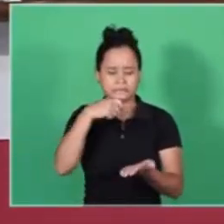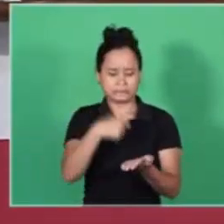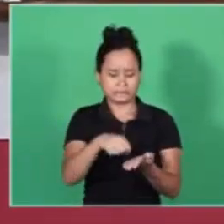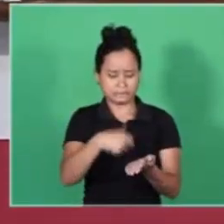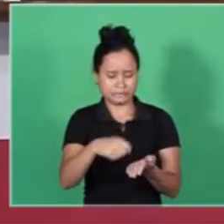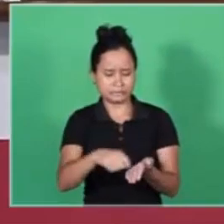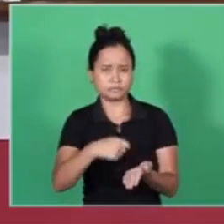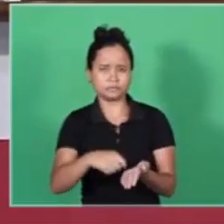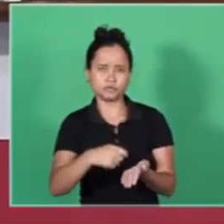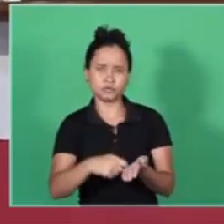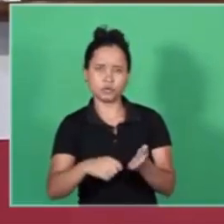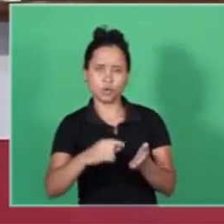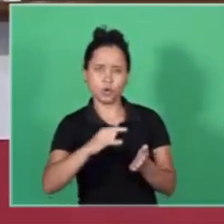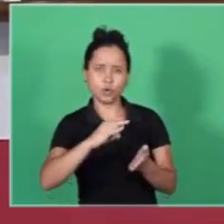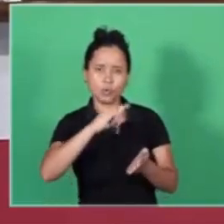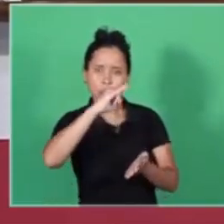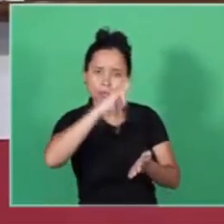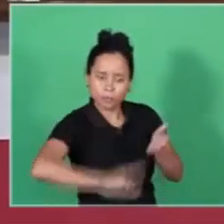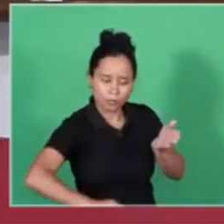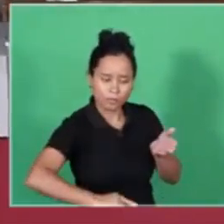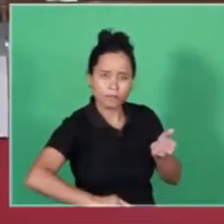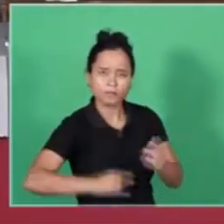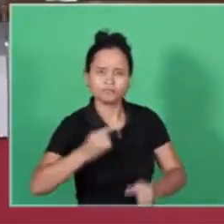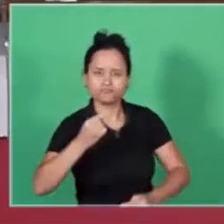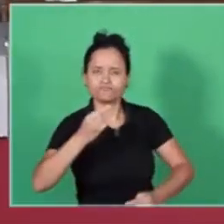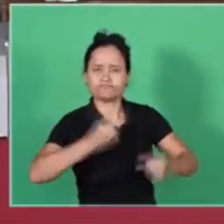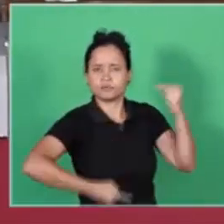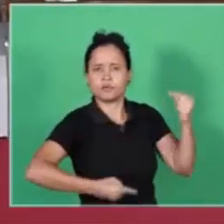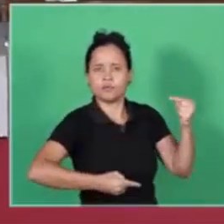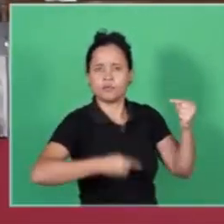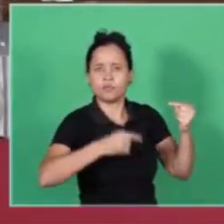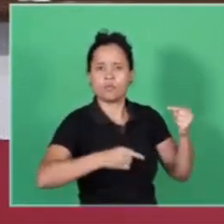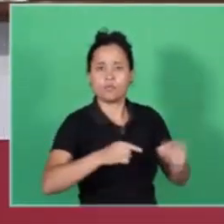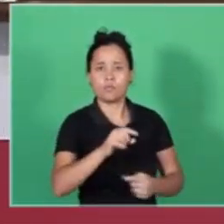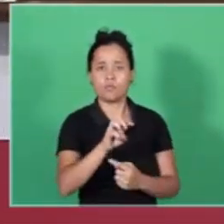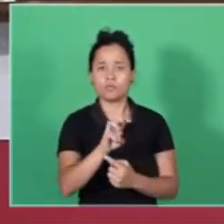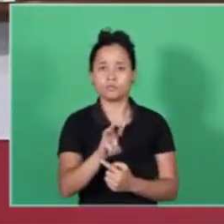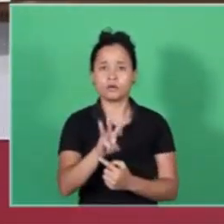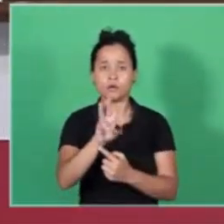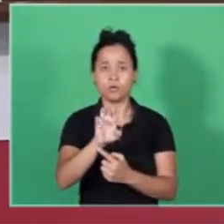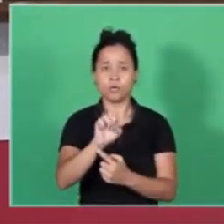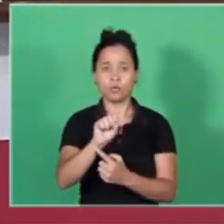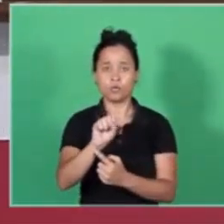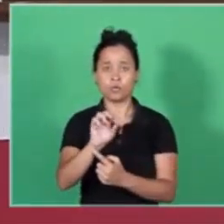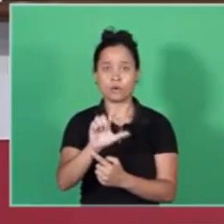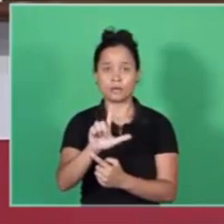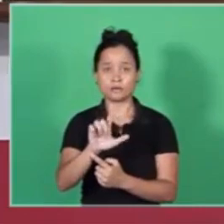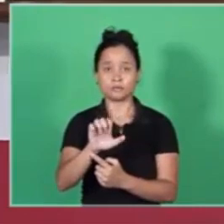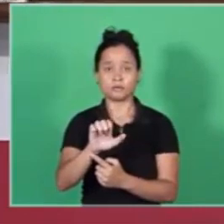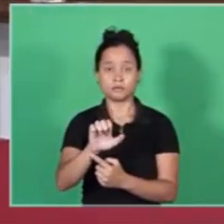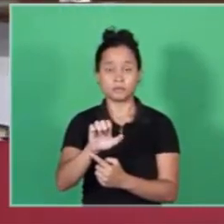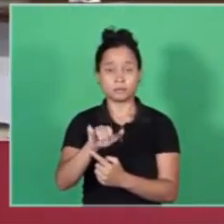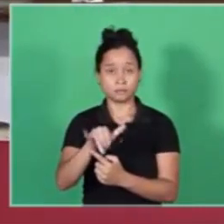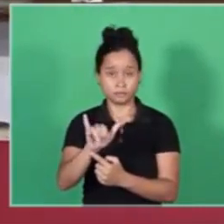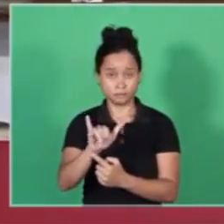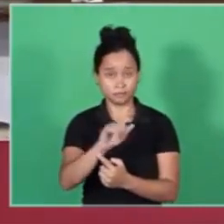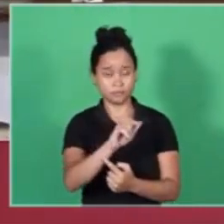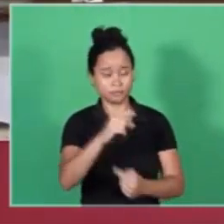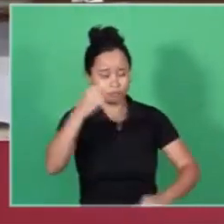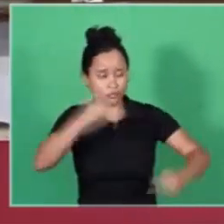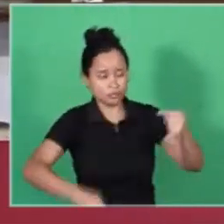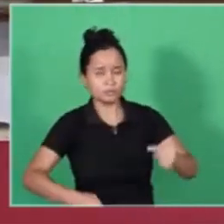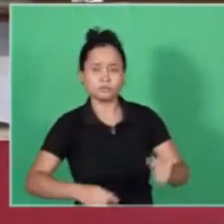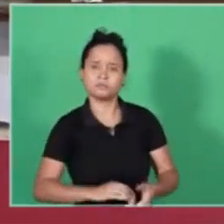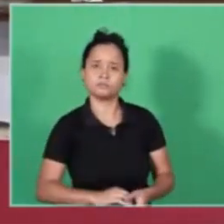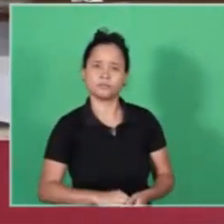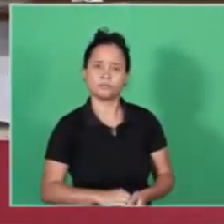Wesley, chamava-se ele Butler. O Butler escreveu um tratado de todo tamanho, fazendo todo